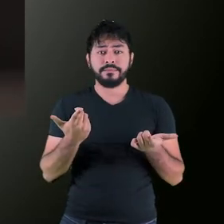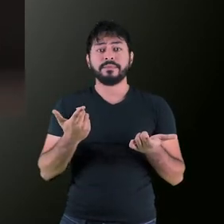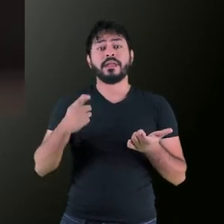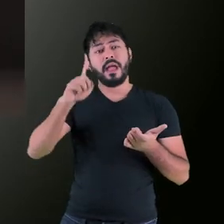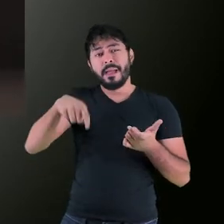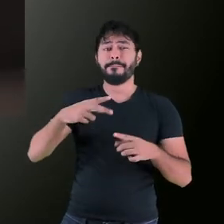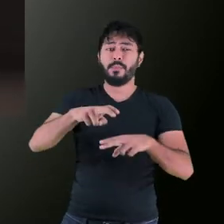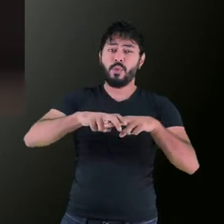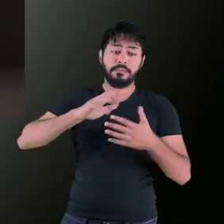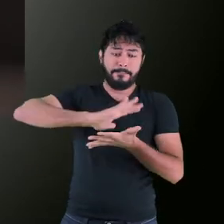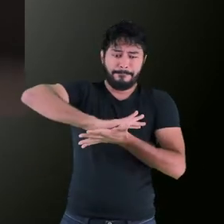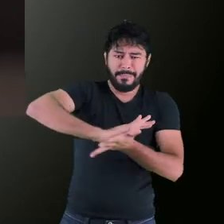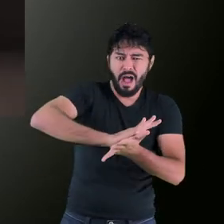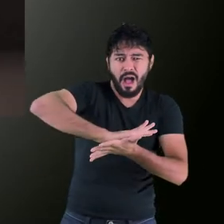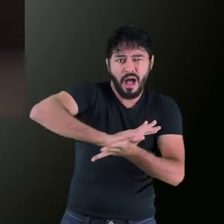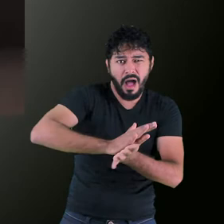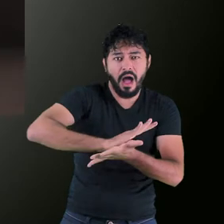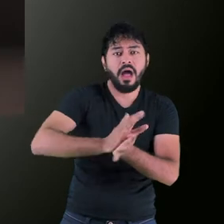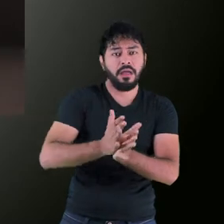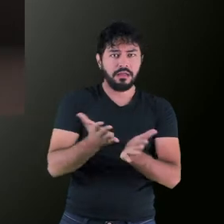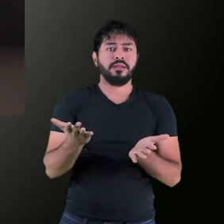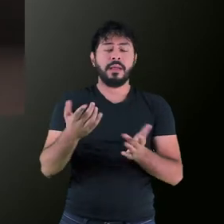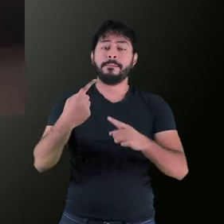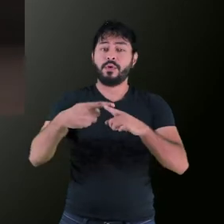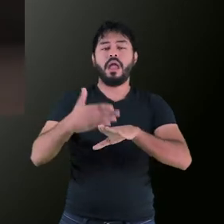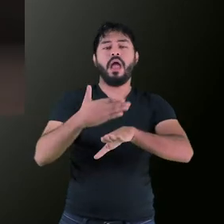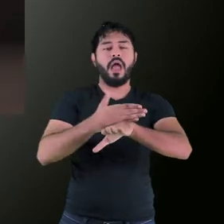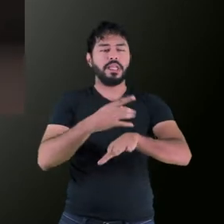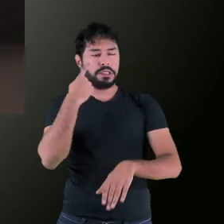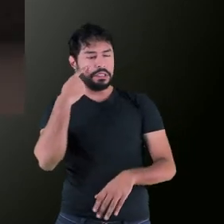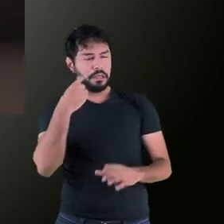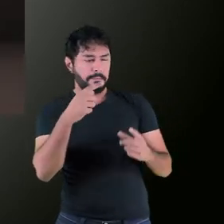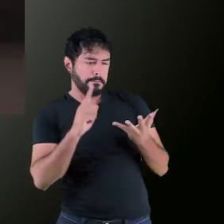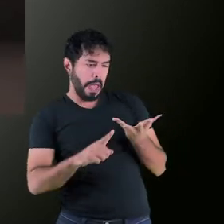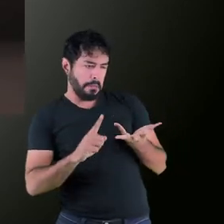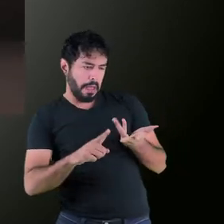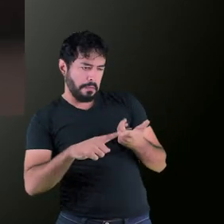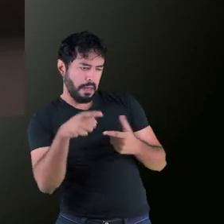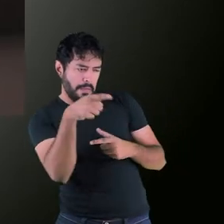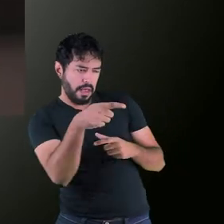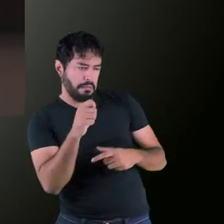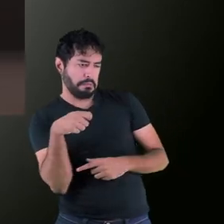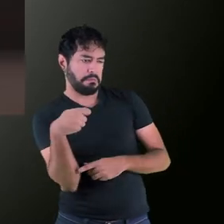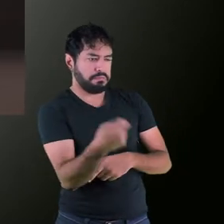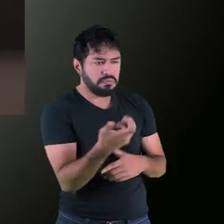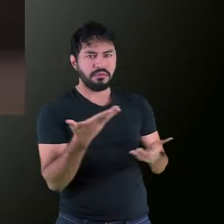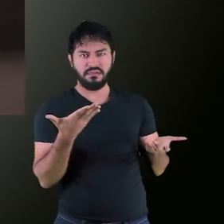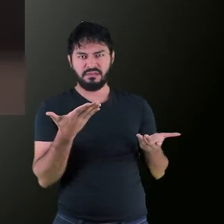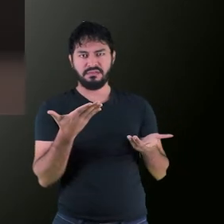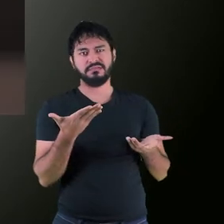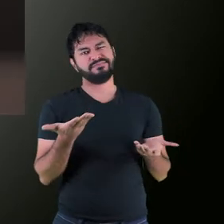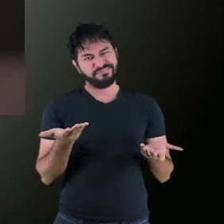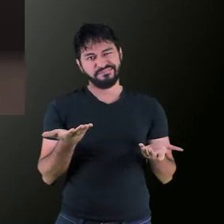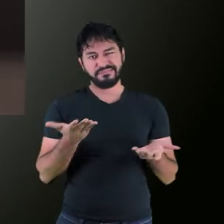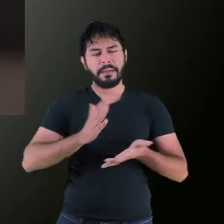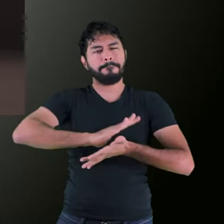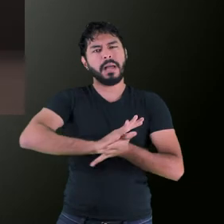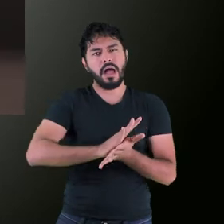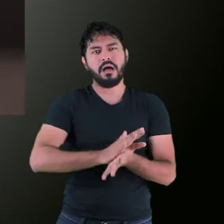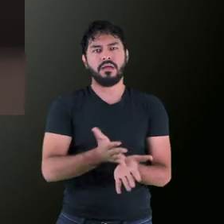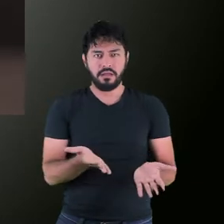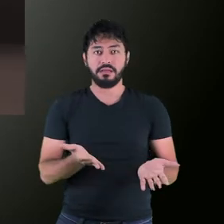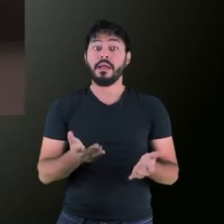é o preconceito, a gente pré-estabelecer o que a gente pensa sobre uma pessoa. E eu acho que a gente